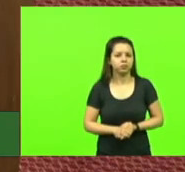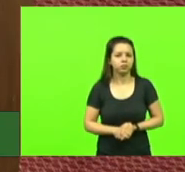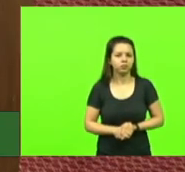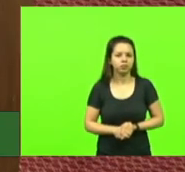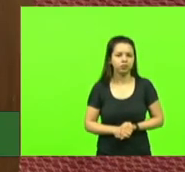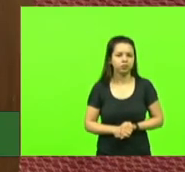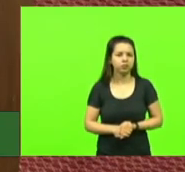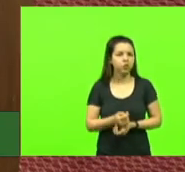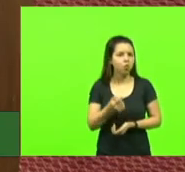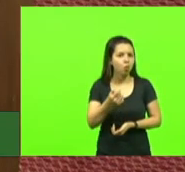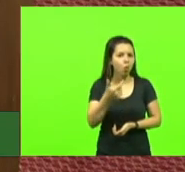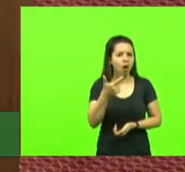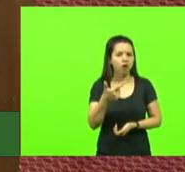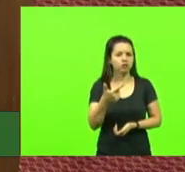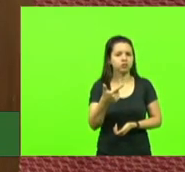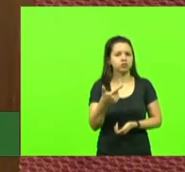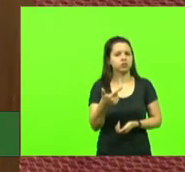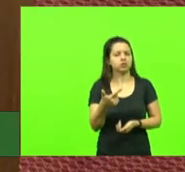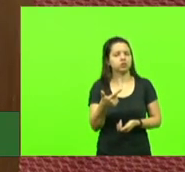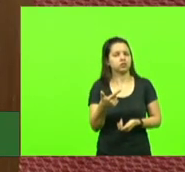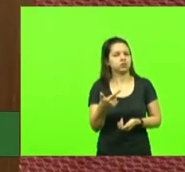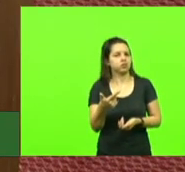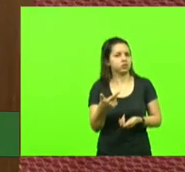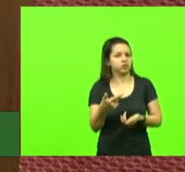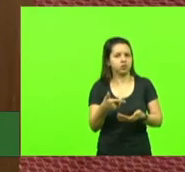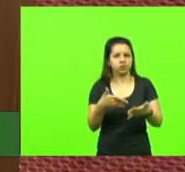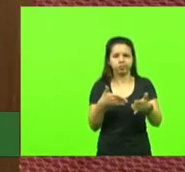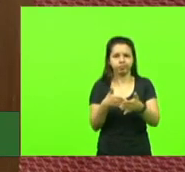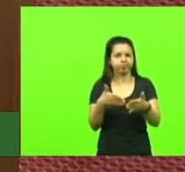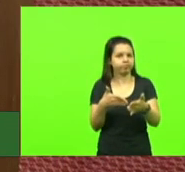está quase deixando inexequível